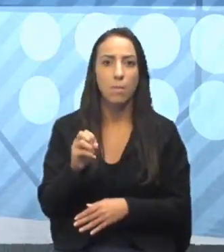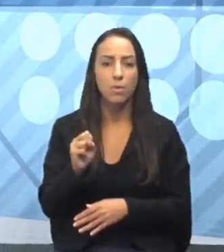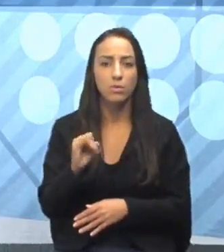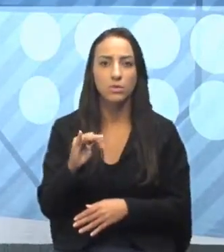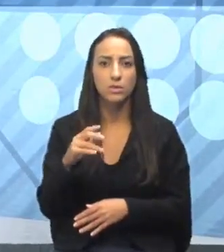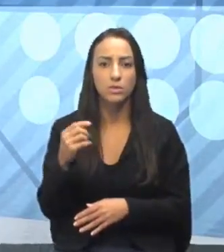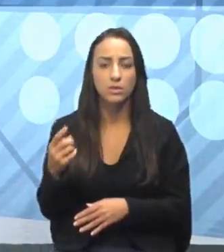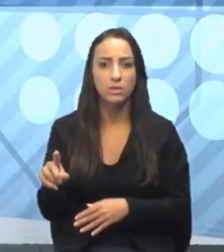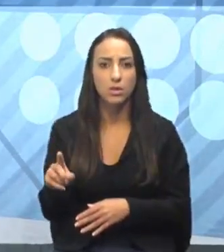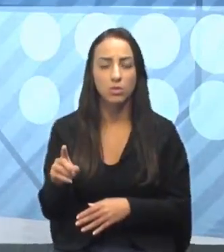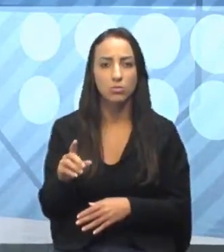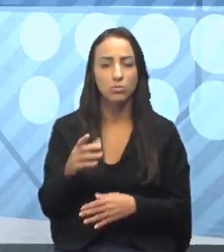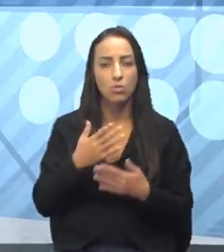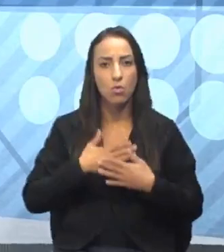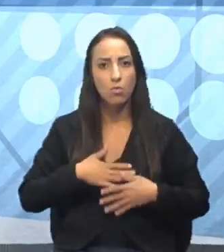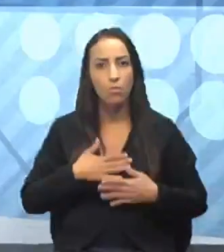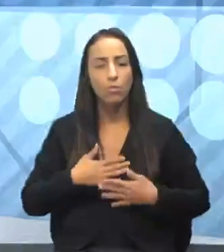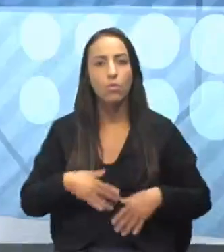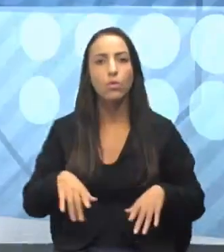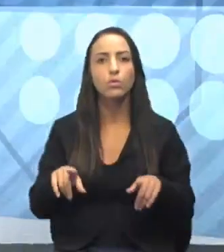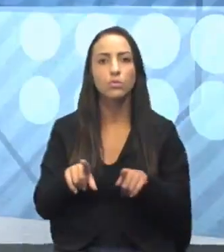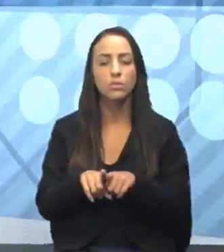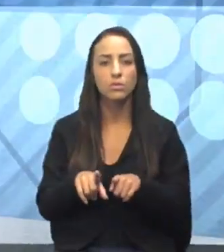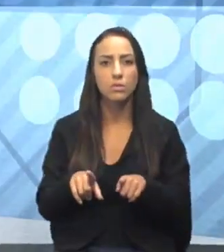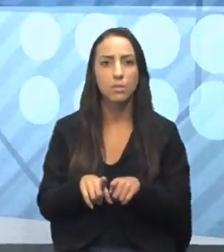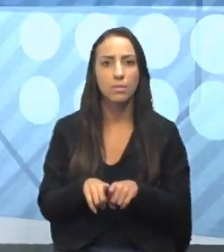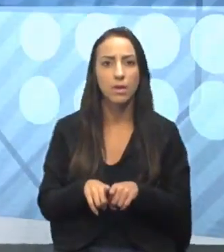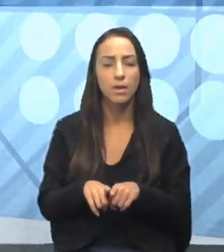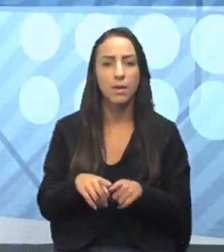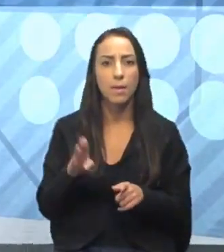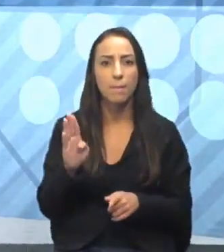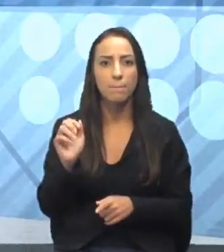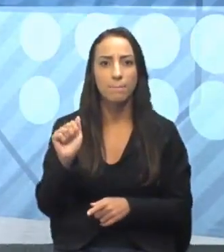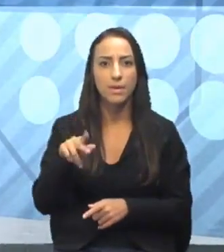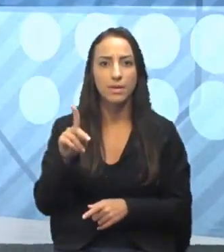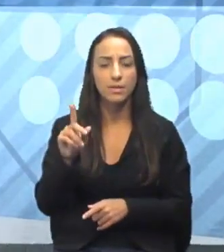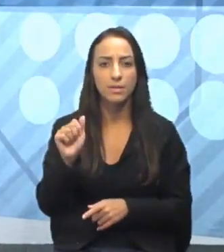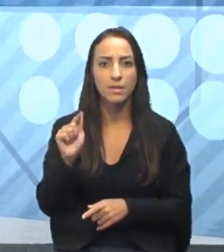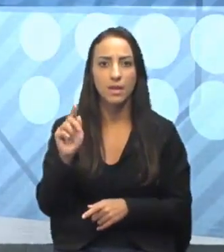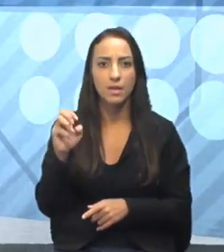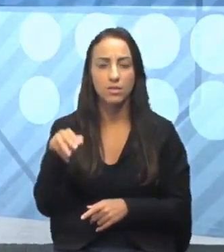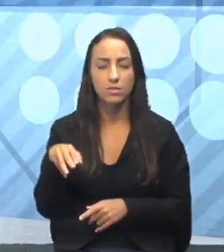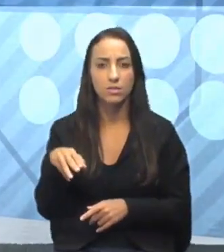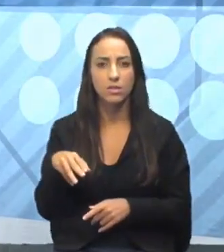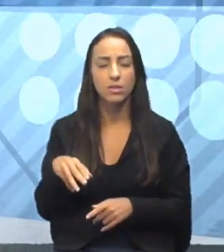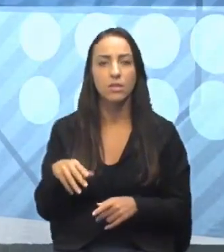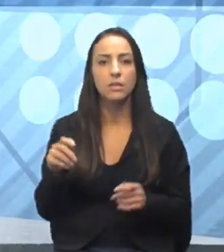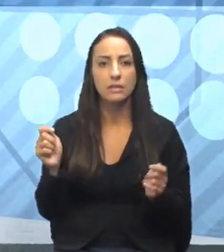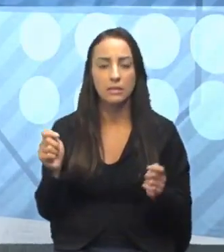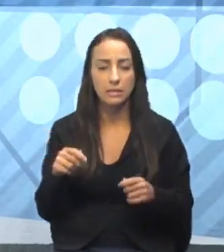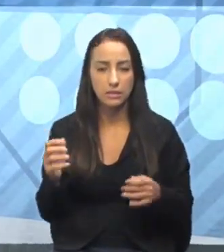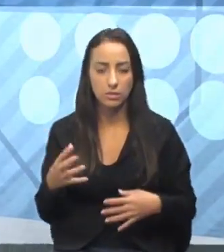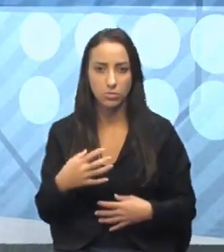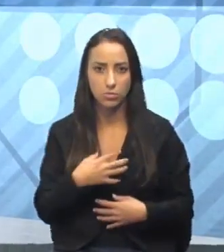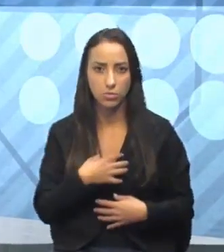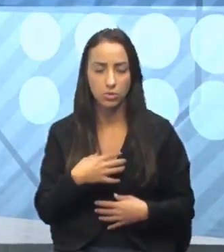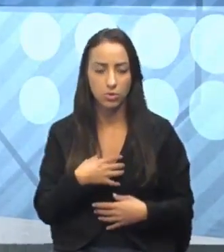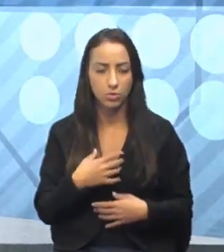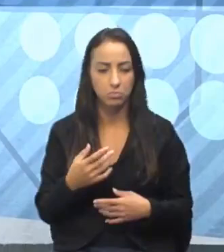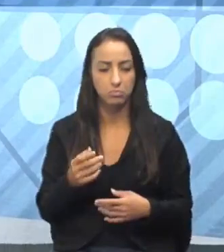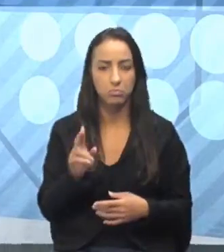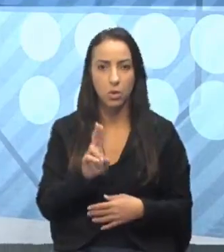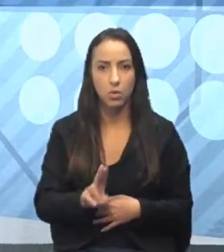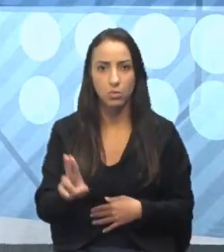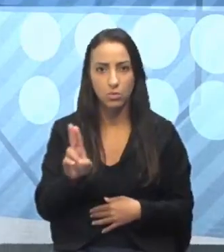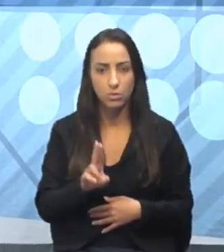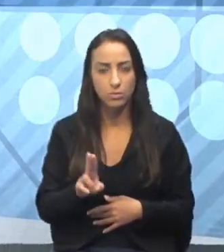dos pacientes, bem como os tipos de bandagens que nós podemos utilizar em